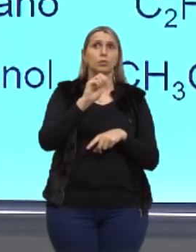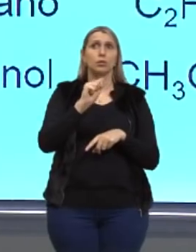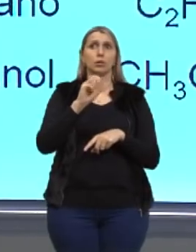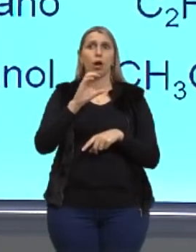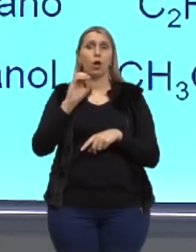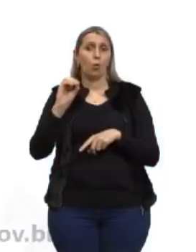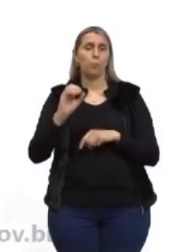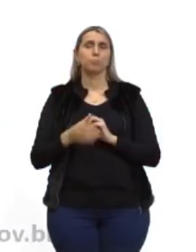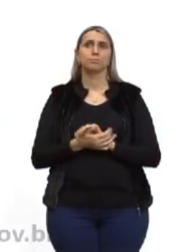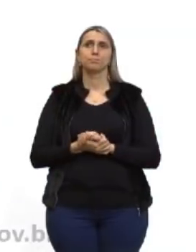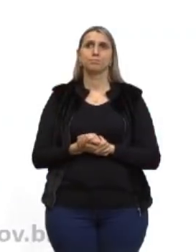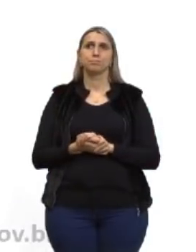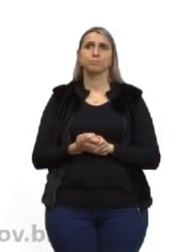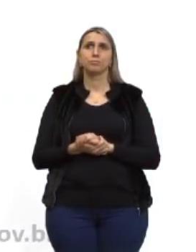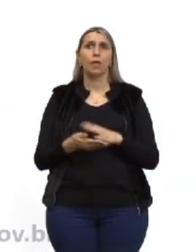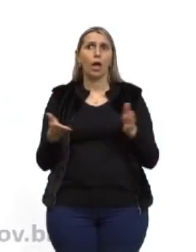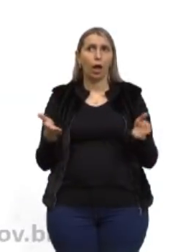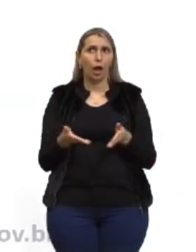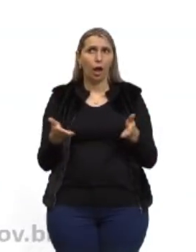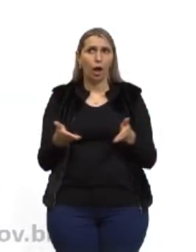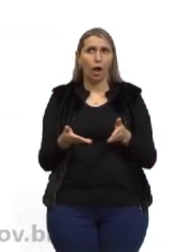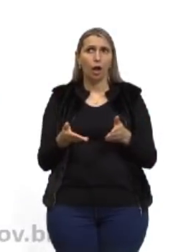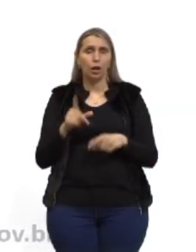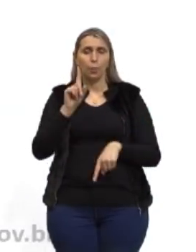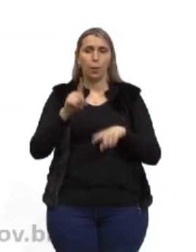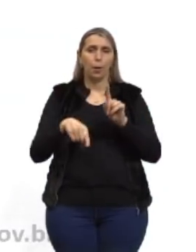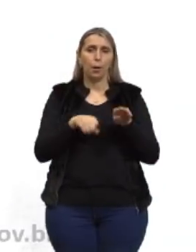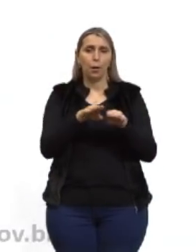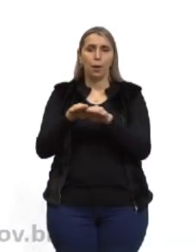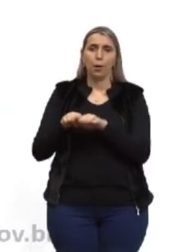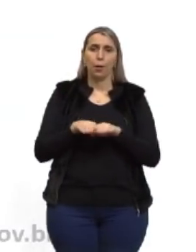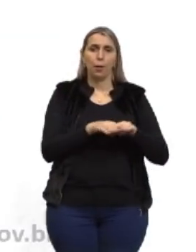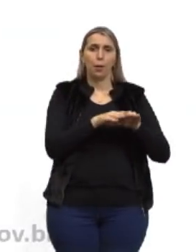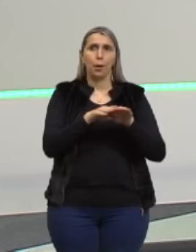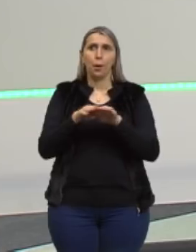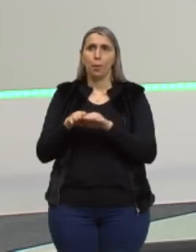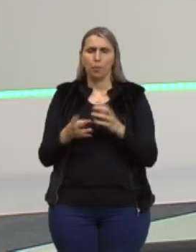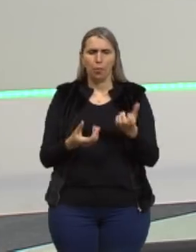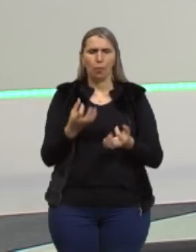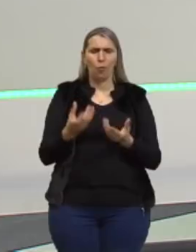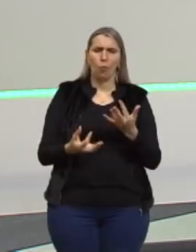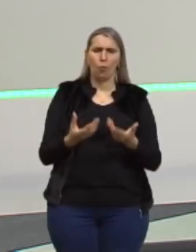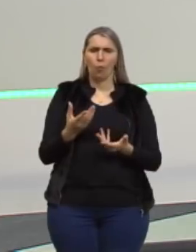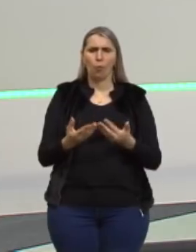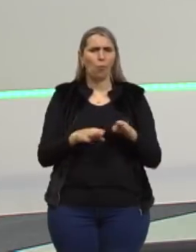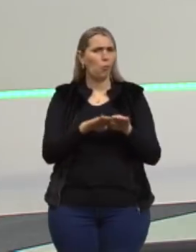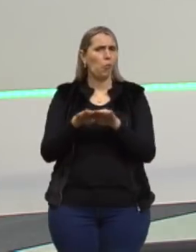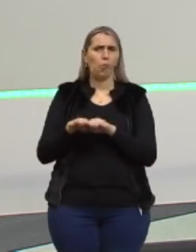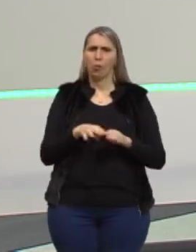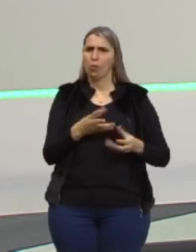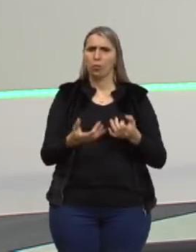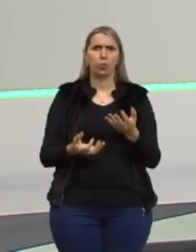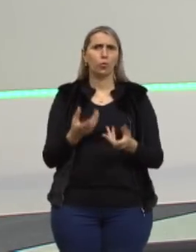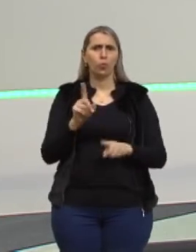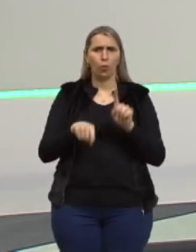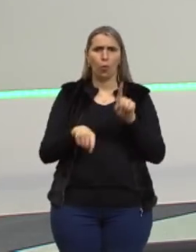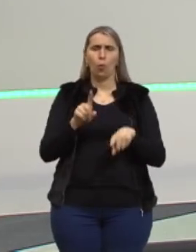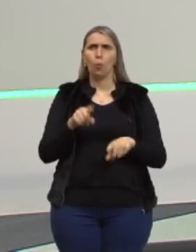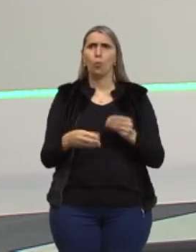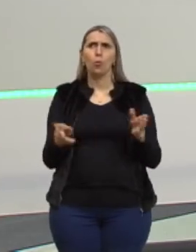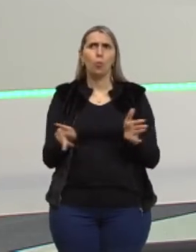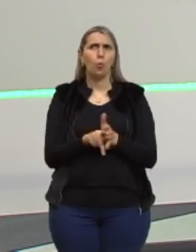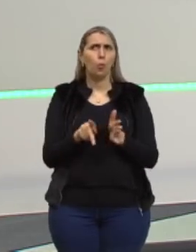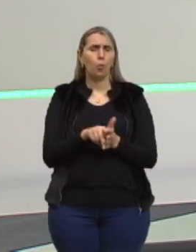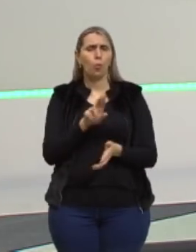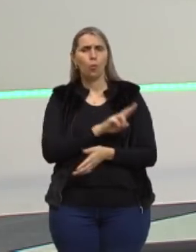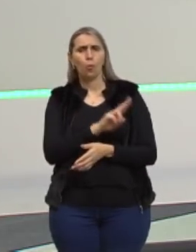de cálcio e agora então pia padrão de combustão o que que é entalpia padrão de combustão como